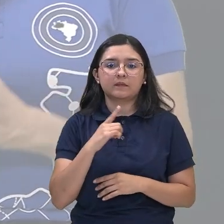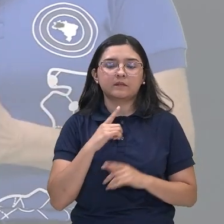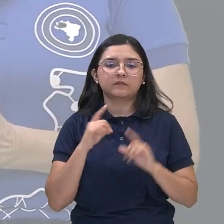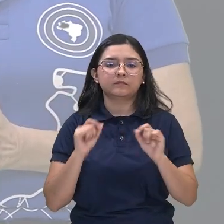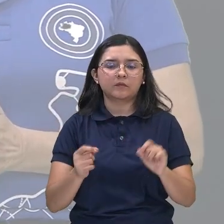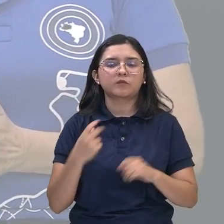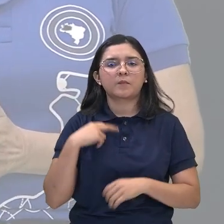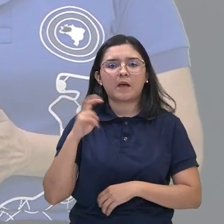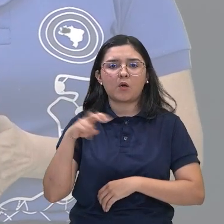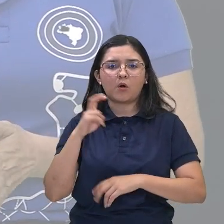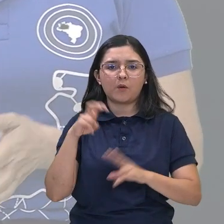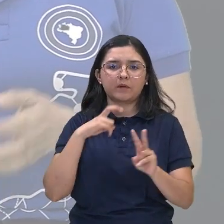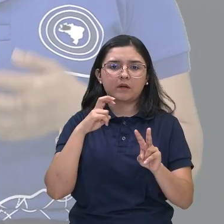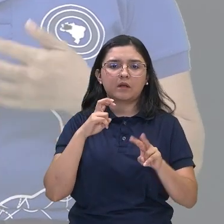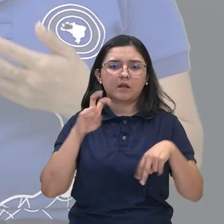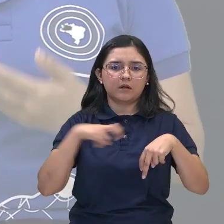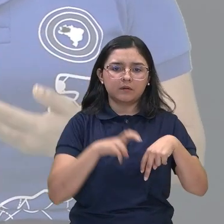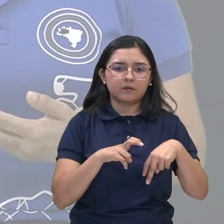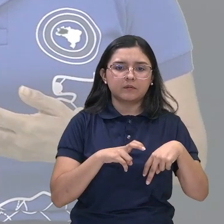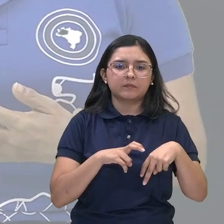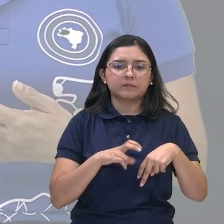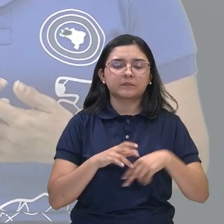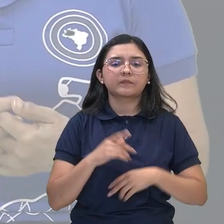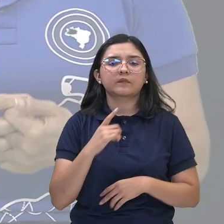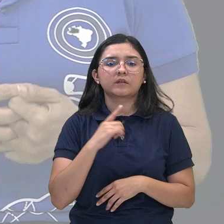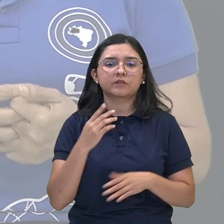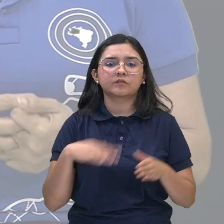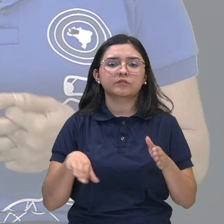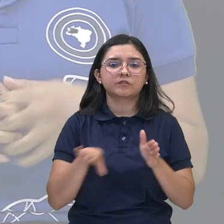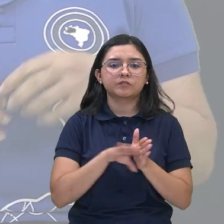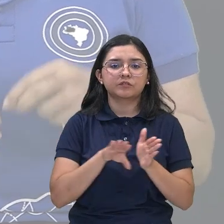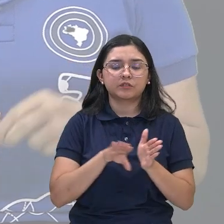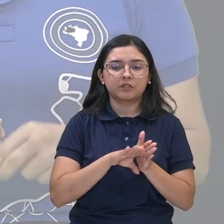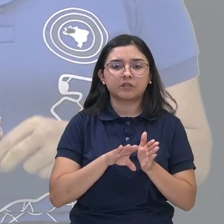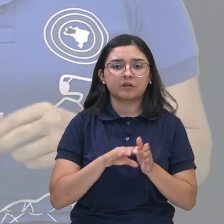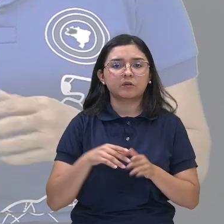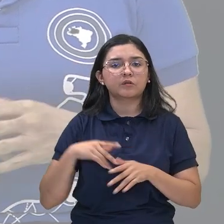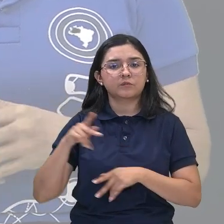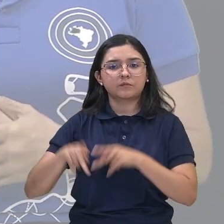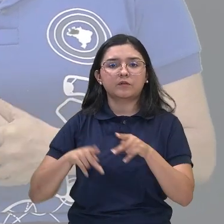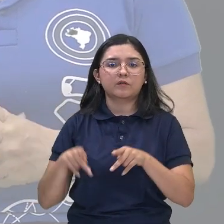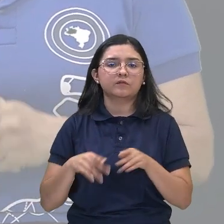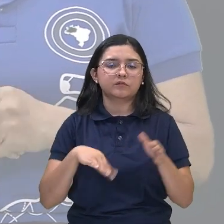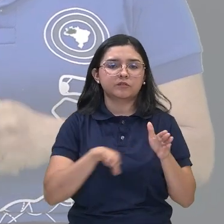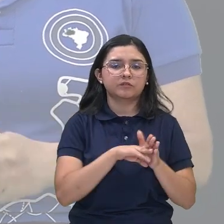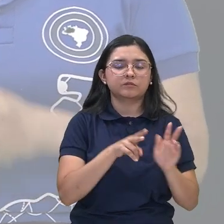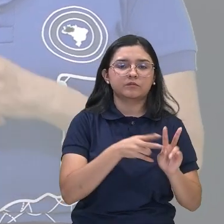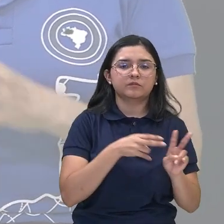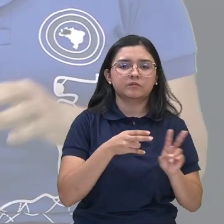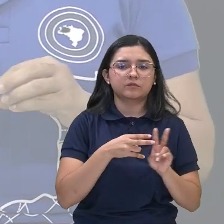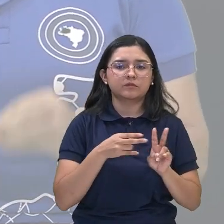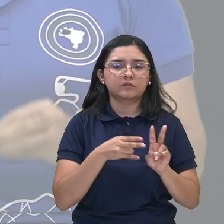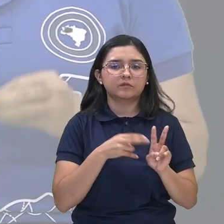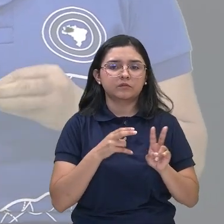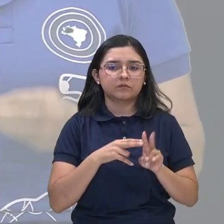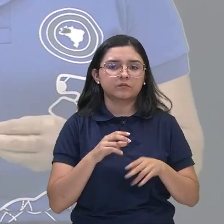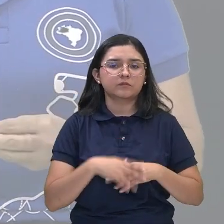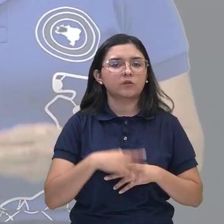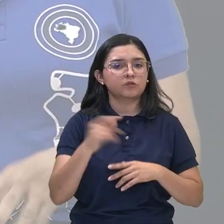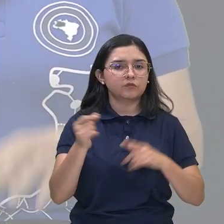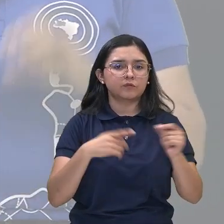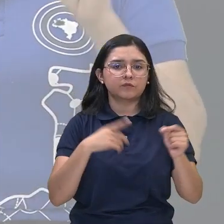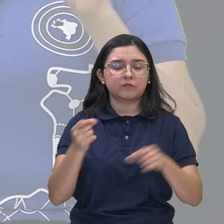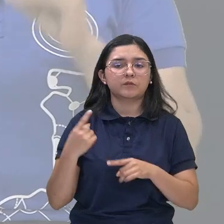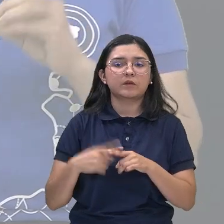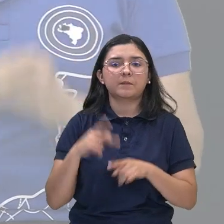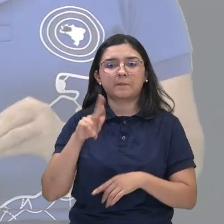cobra venenosa. Chegam os brancos e cercam a aldeia. Todos fogem após os padres mandarem queimar as casas e